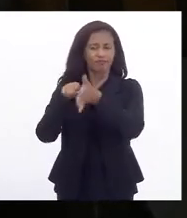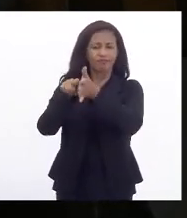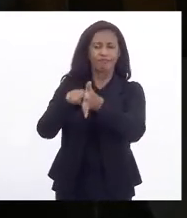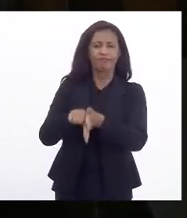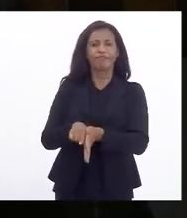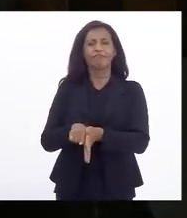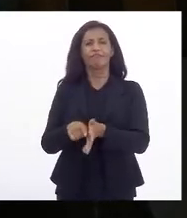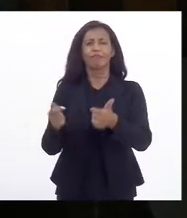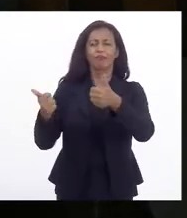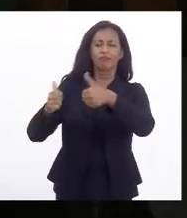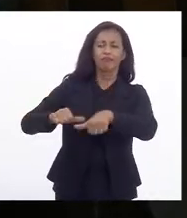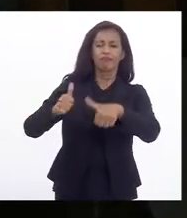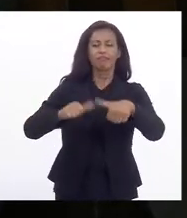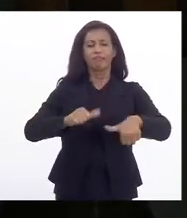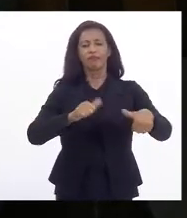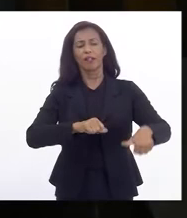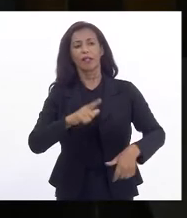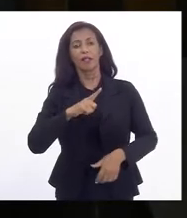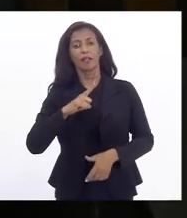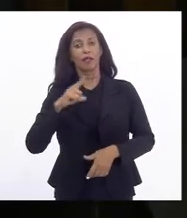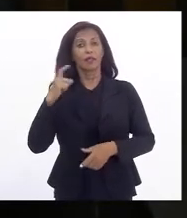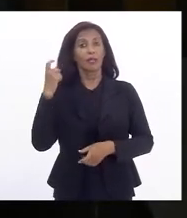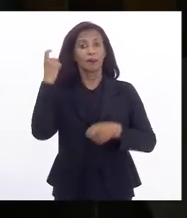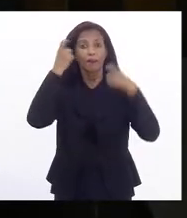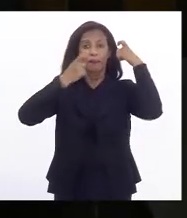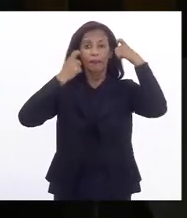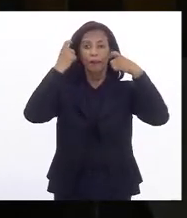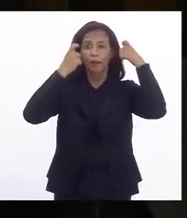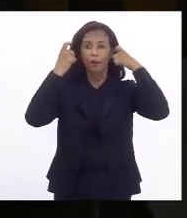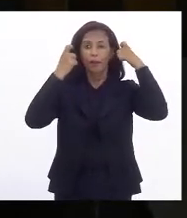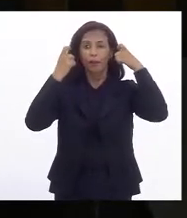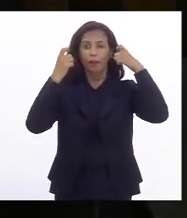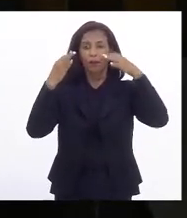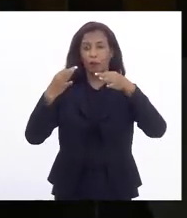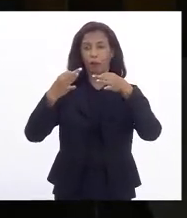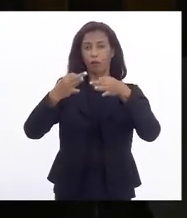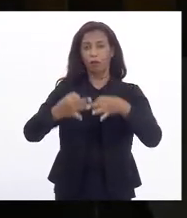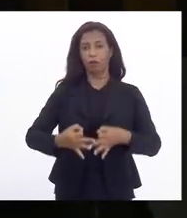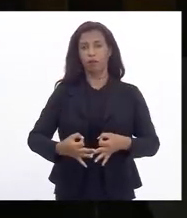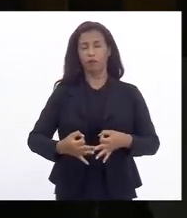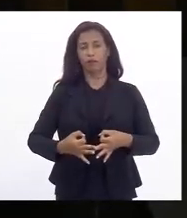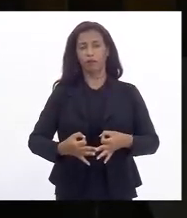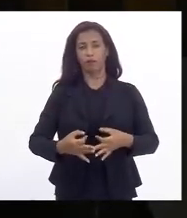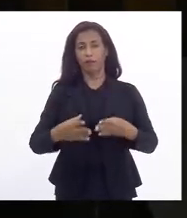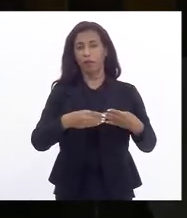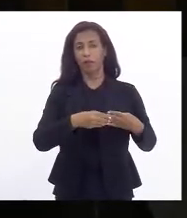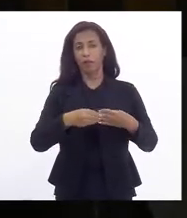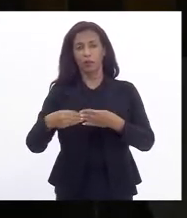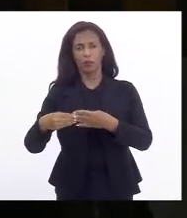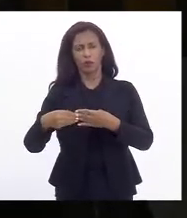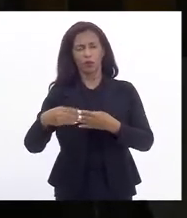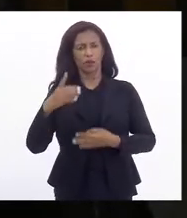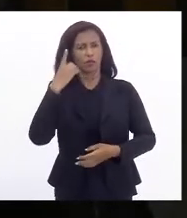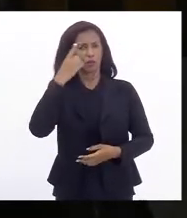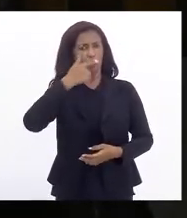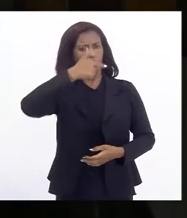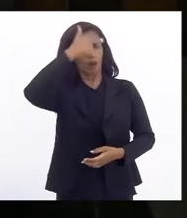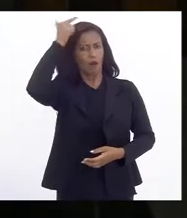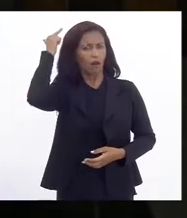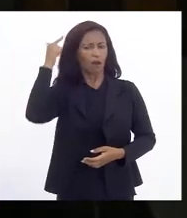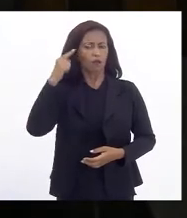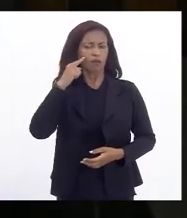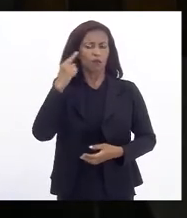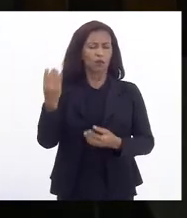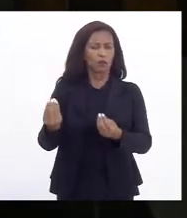informações tem preocupação com a precisão EA a condução do Luiz Paulo nos